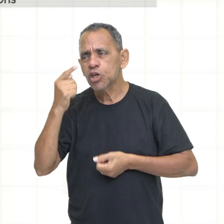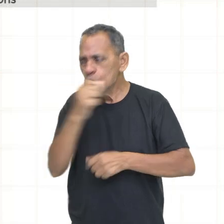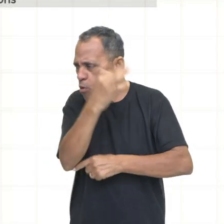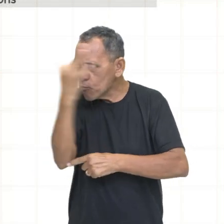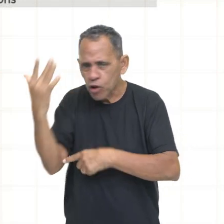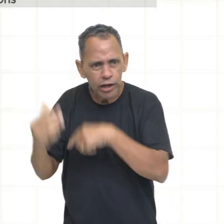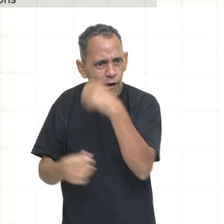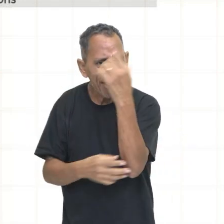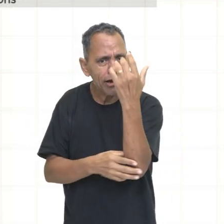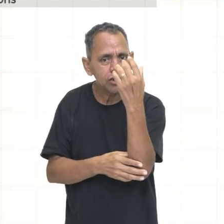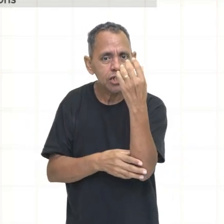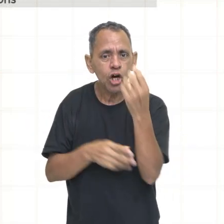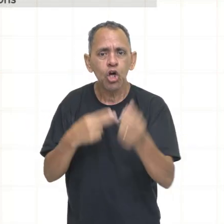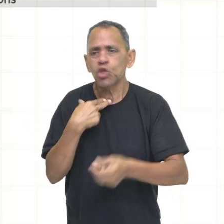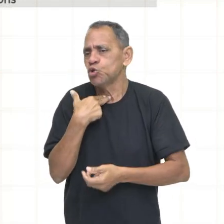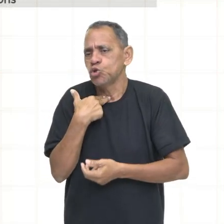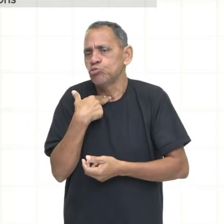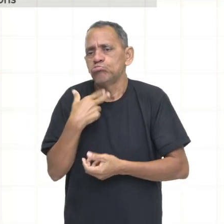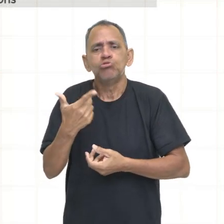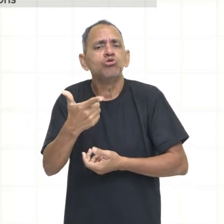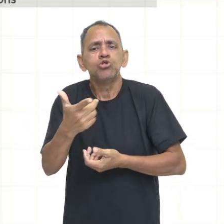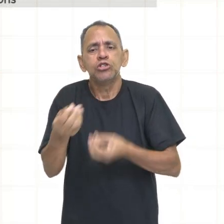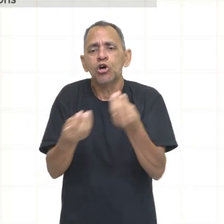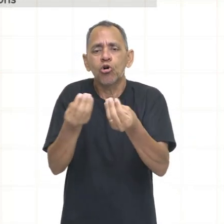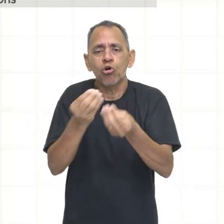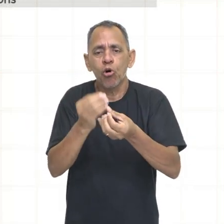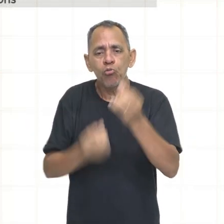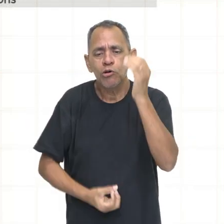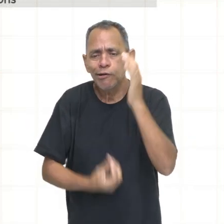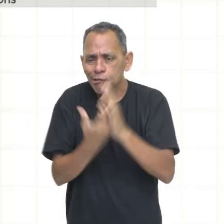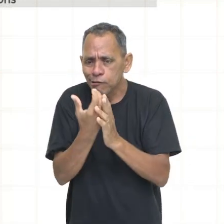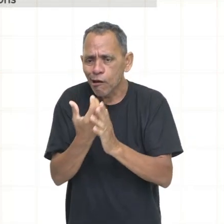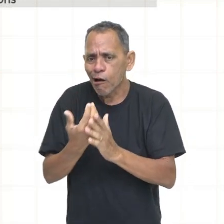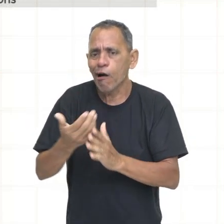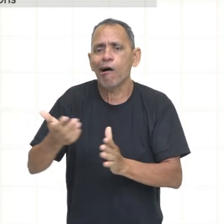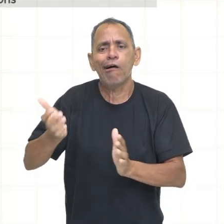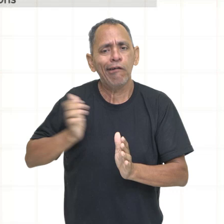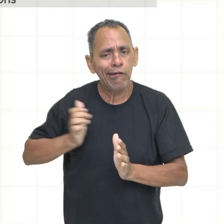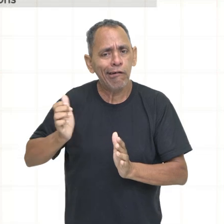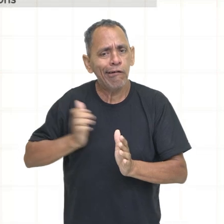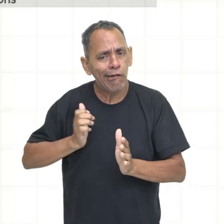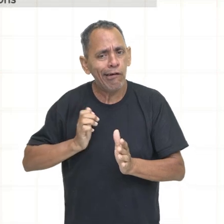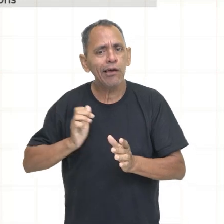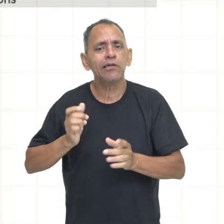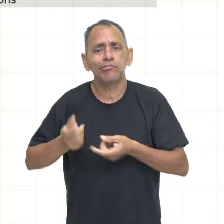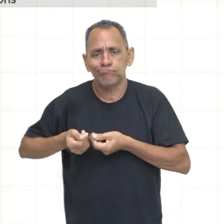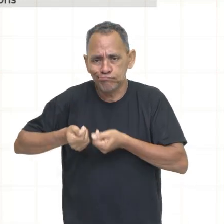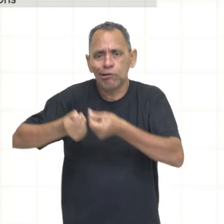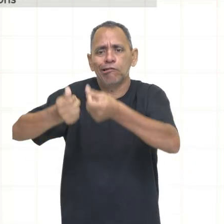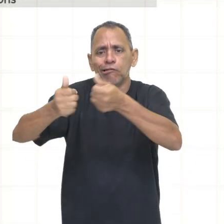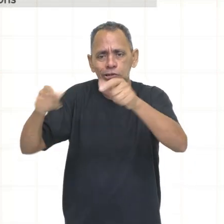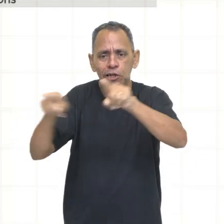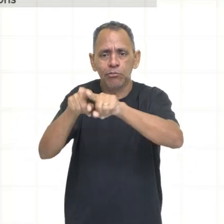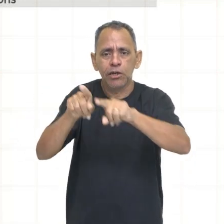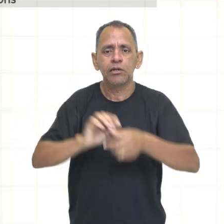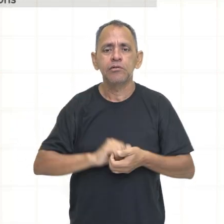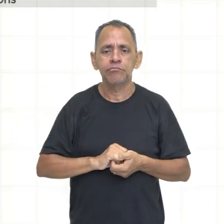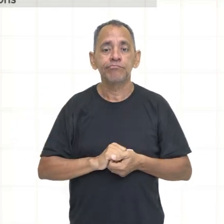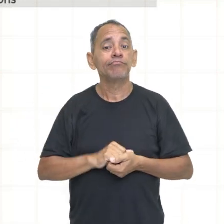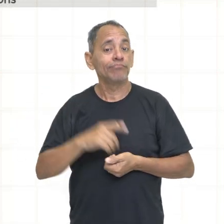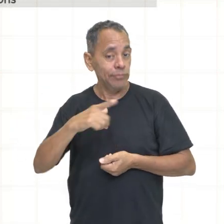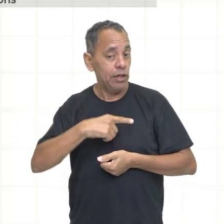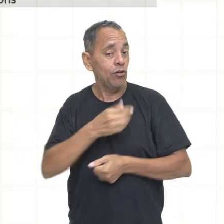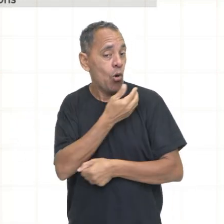não conseguia gerar riqueza. E essa mentalidade do atraso na Amazônia acabou gerando meio que